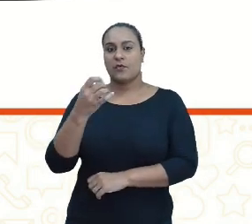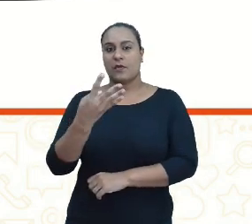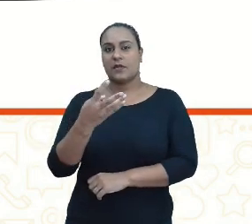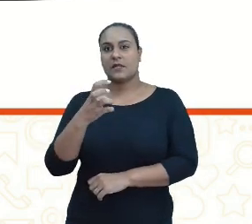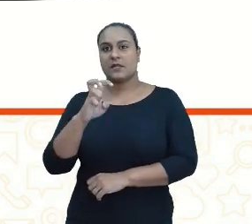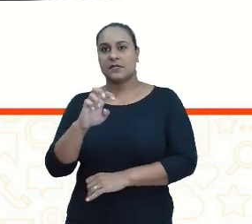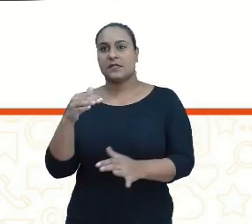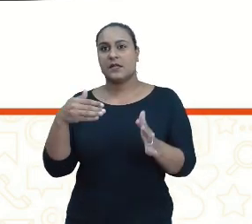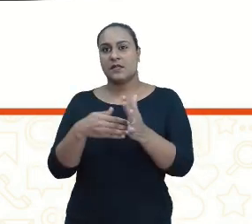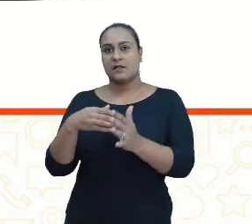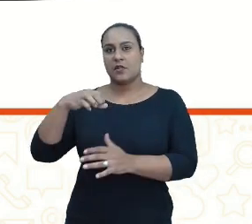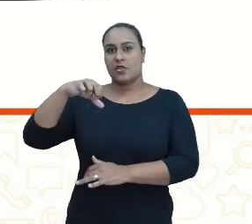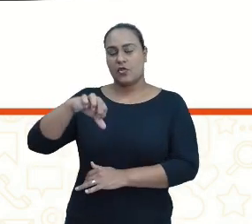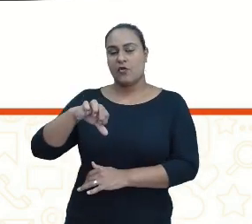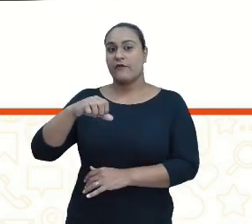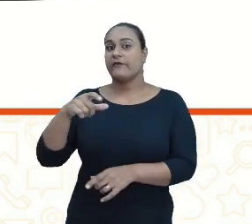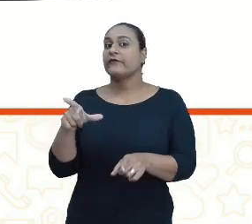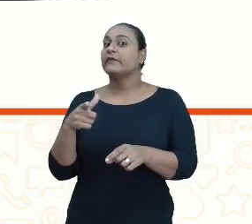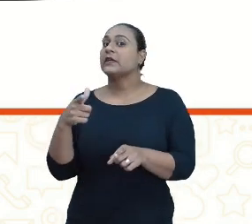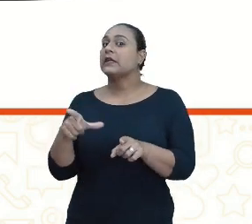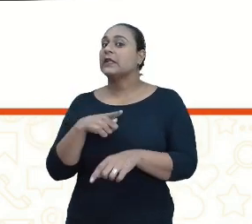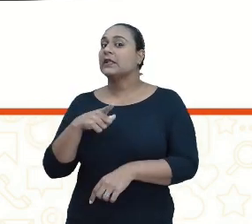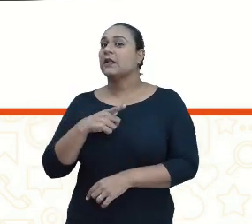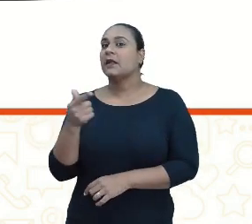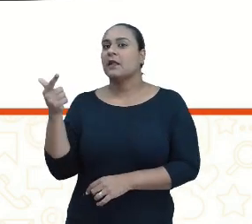às 9h e tem a reprise